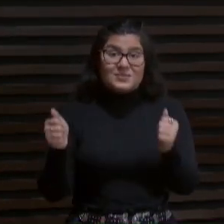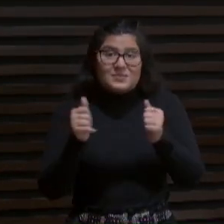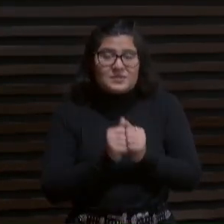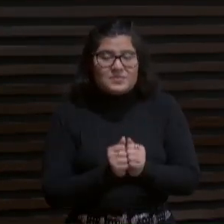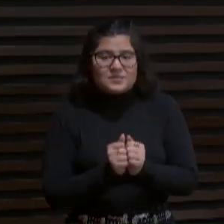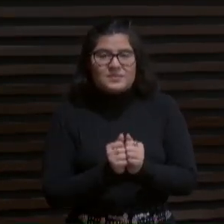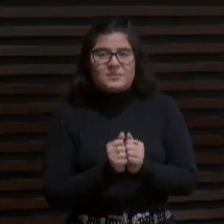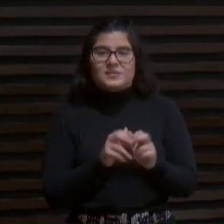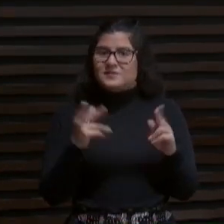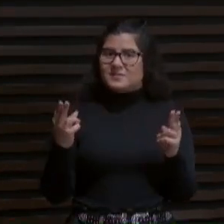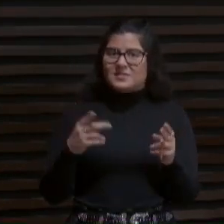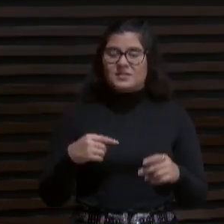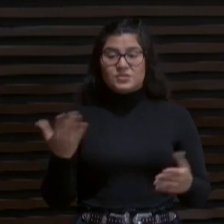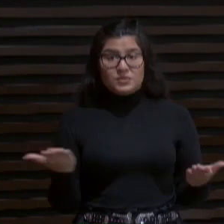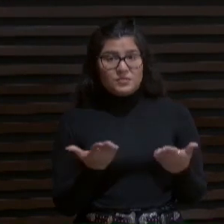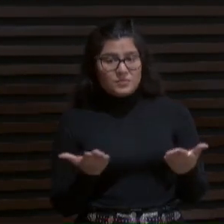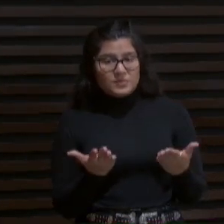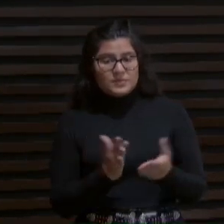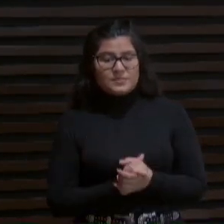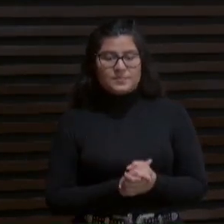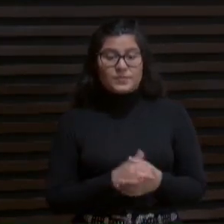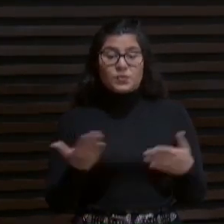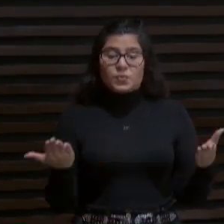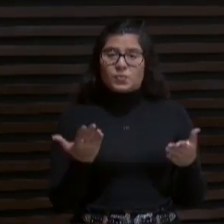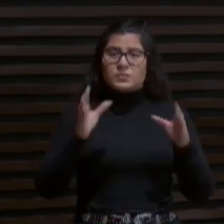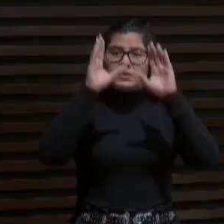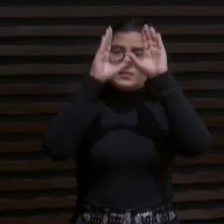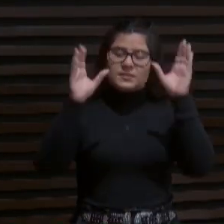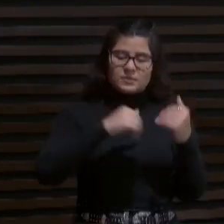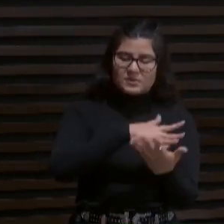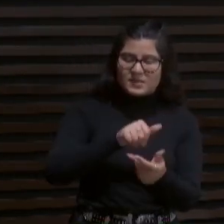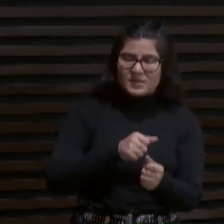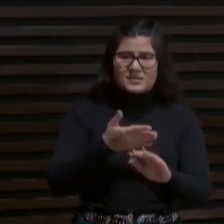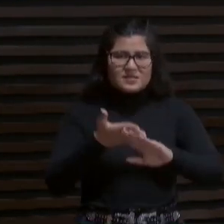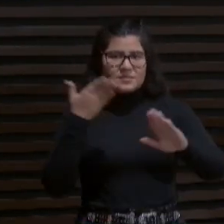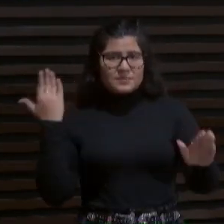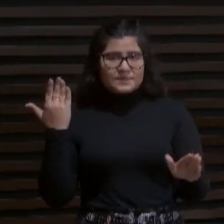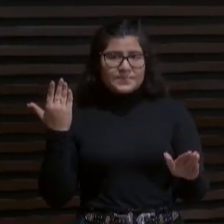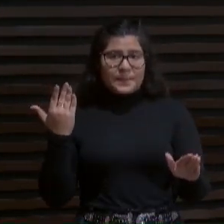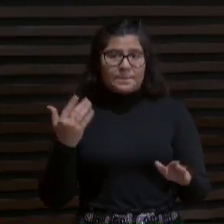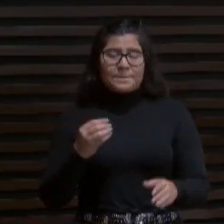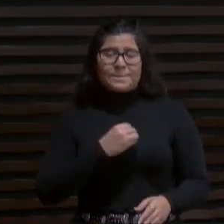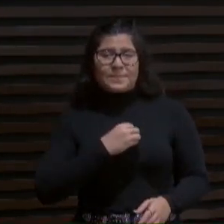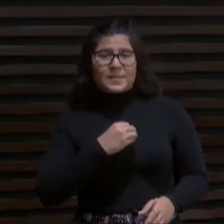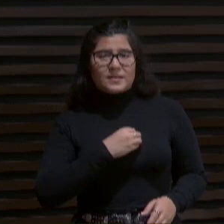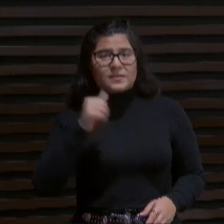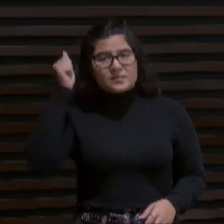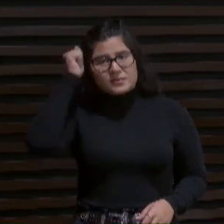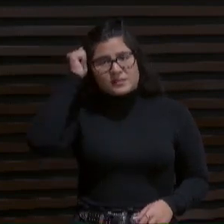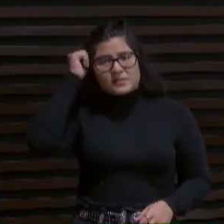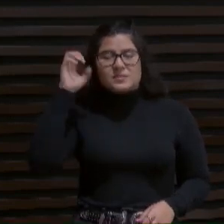juntos, diferente de como hoje estão. Hoje, céus e terra estão separados. O pecado de Adão e